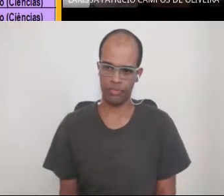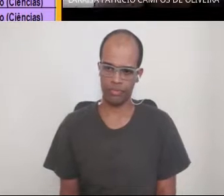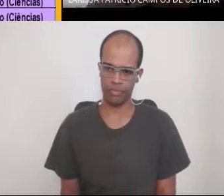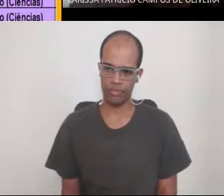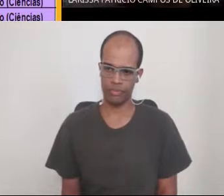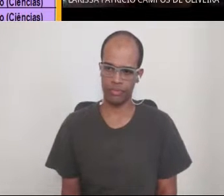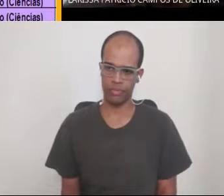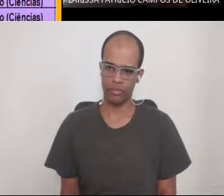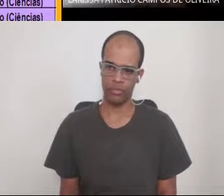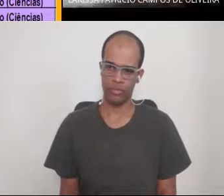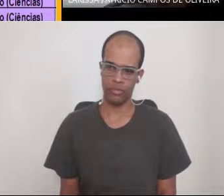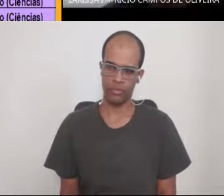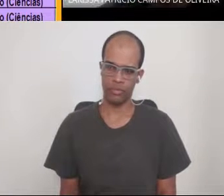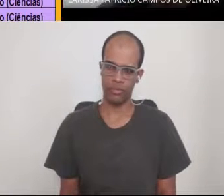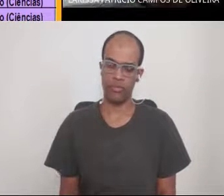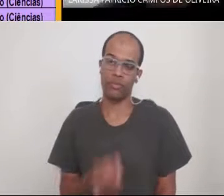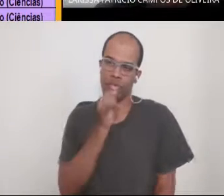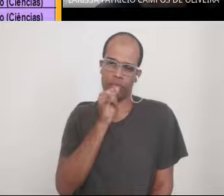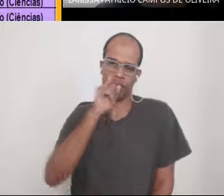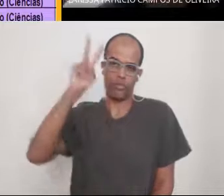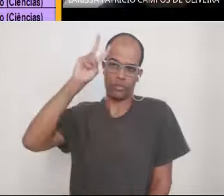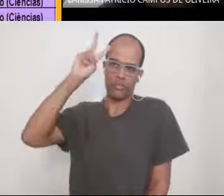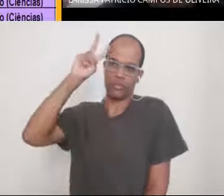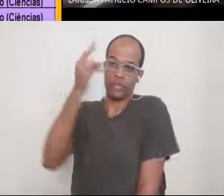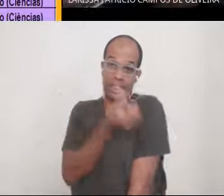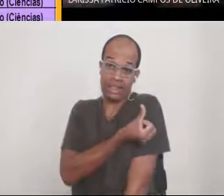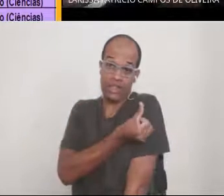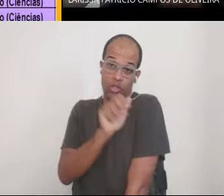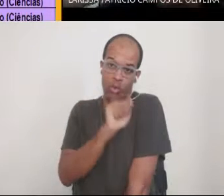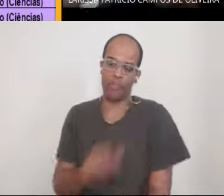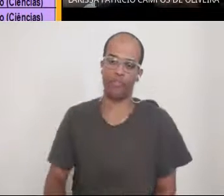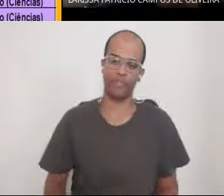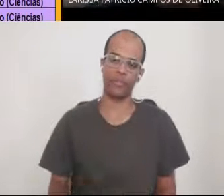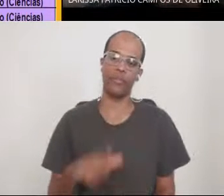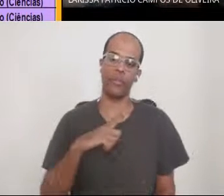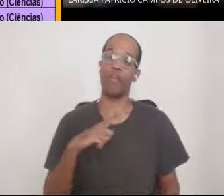aqui, né? Então, por exemplo, nesse dia, na segunda-feira, no sexto A, por exemplo, eles vão ter